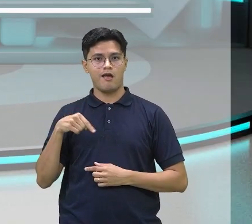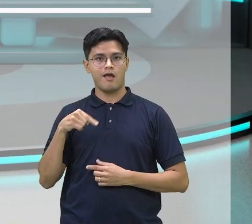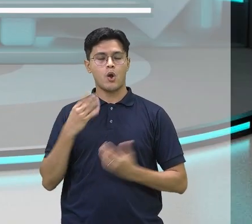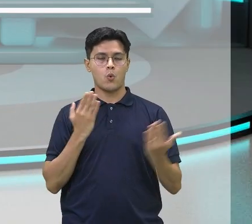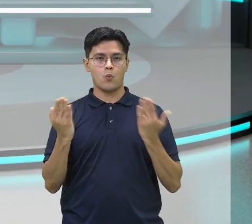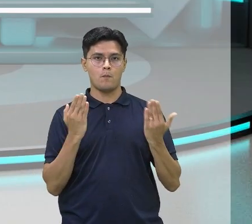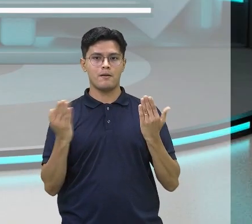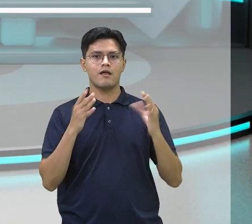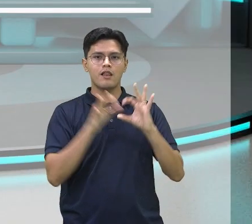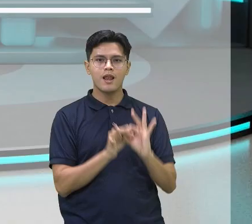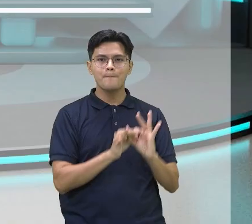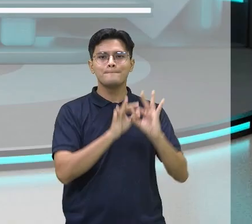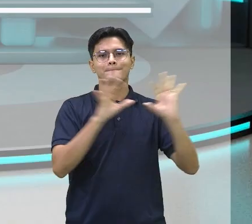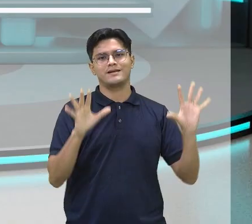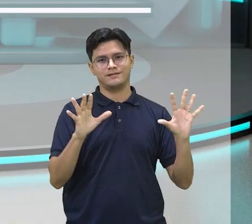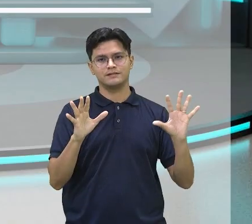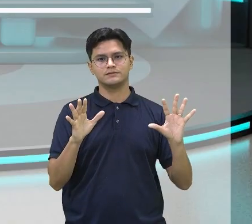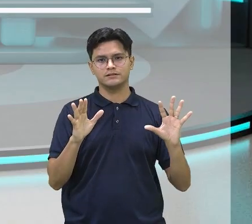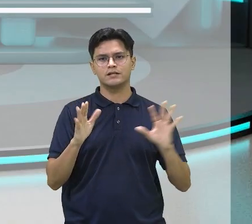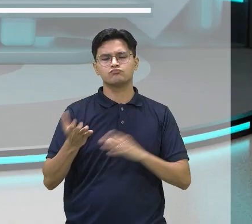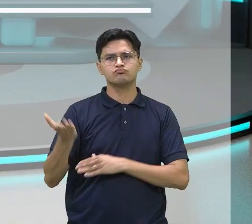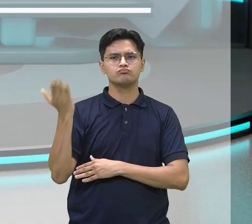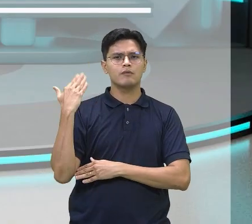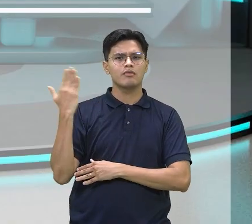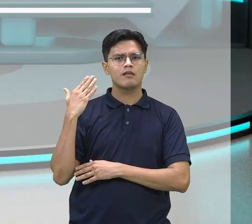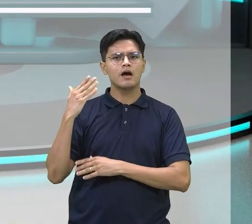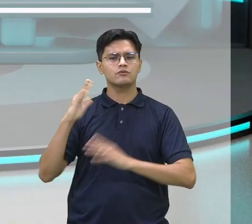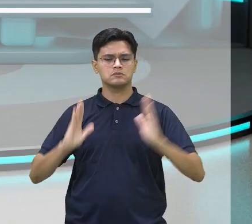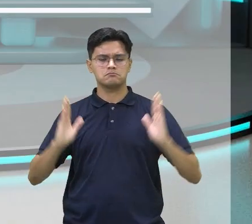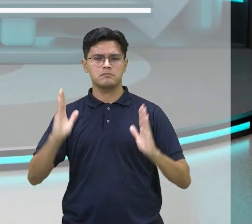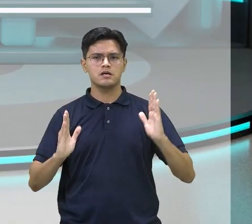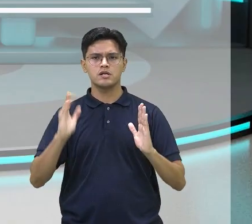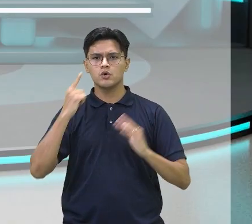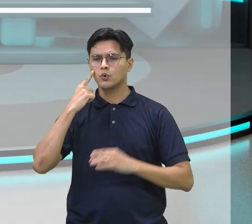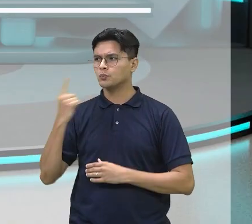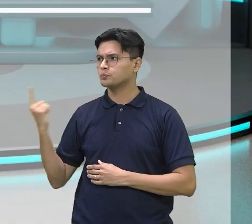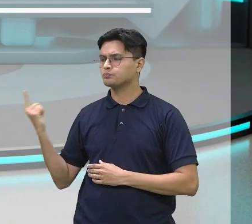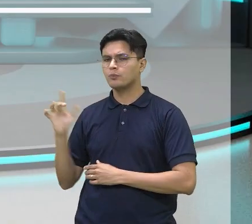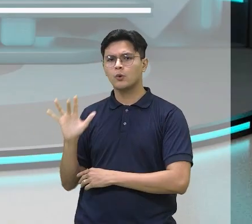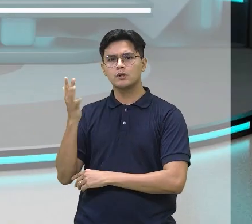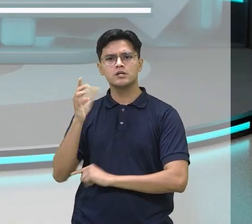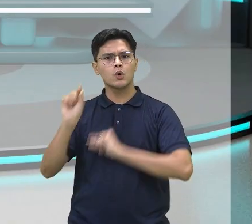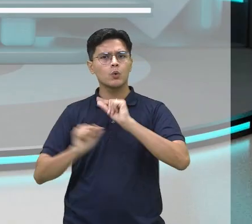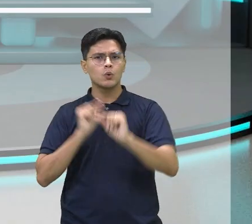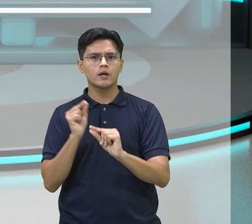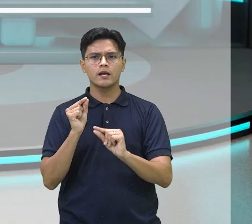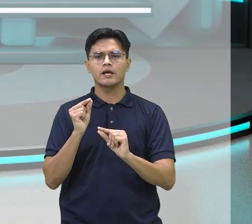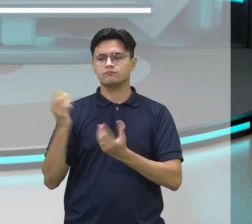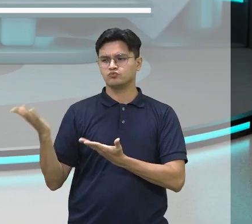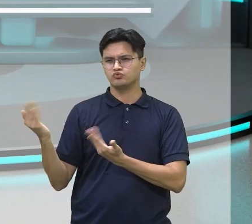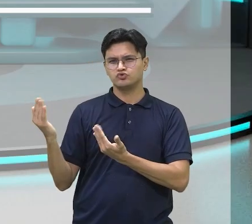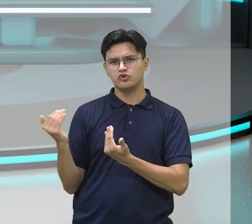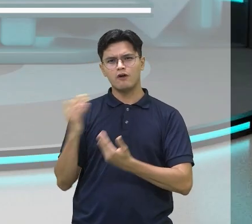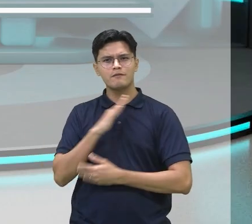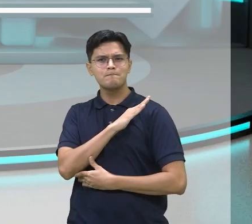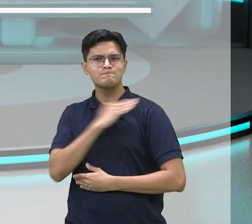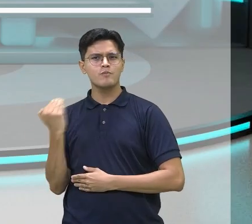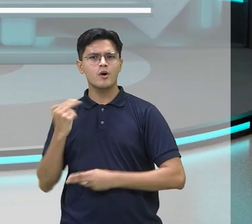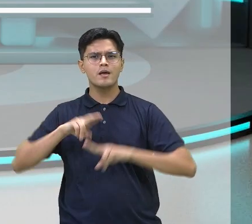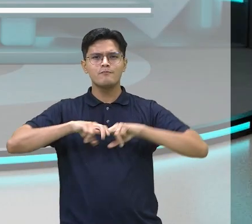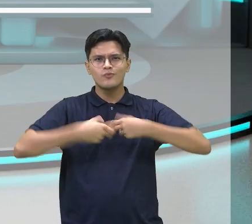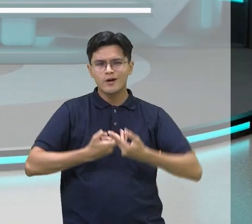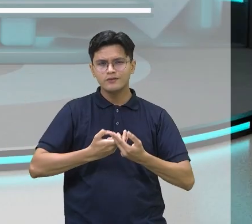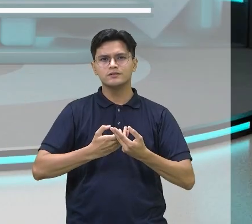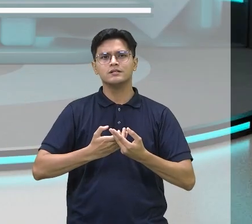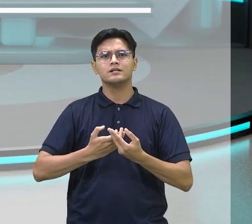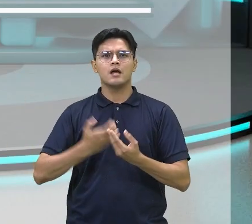virem a falecer de tuberculose, porque não se alimentavam bem, bebiam, não dormiam direito, então